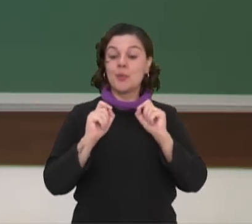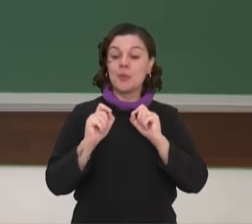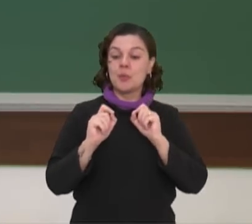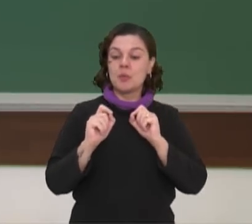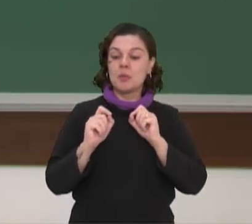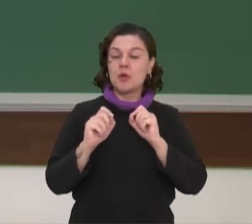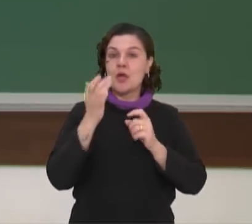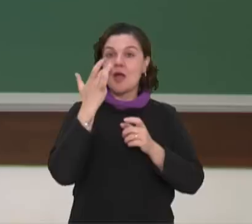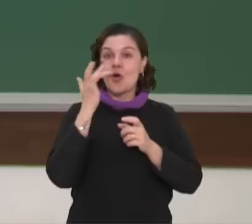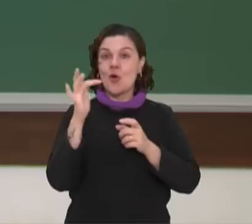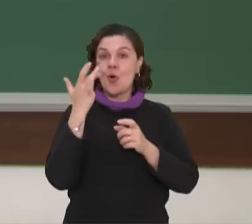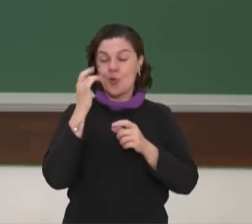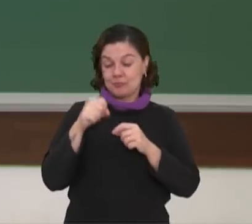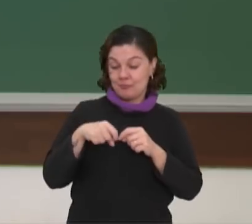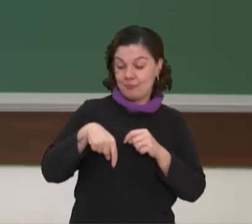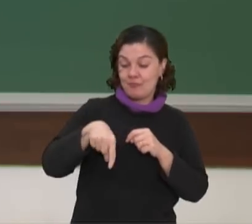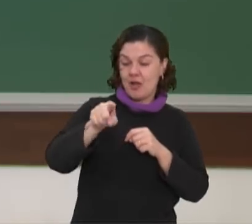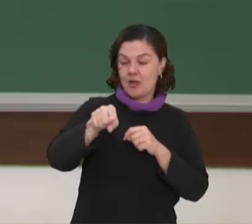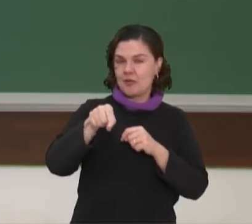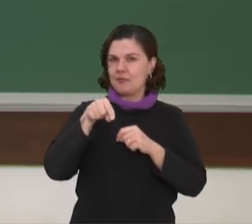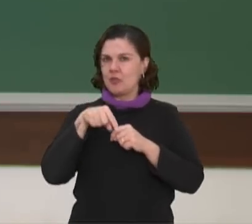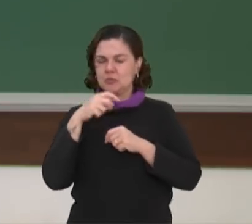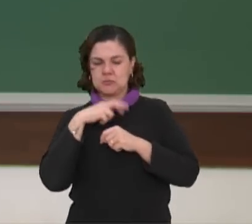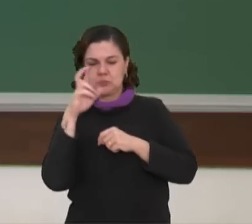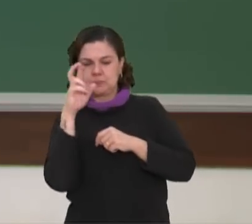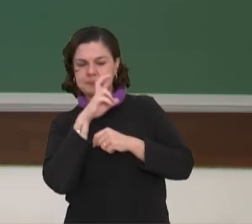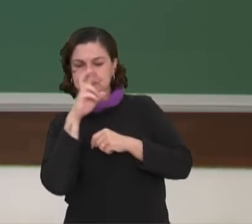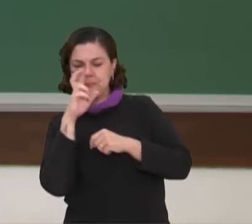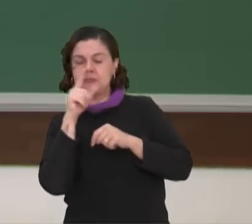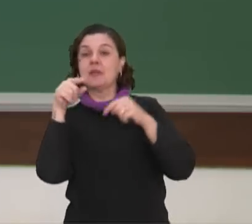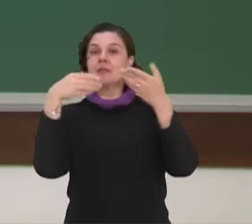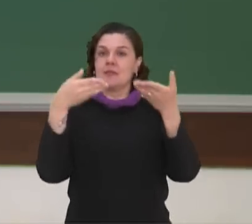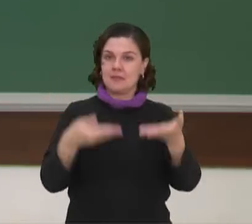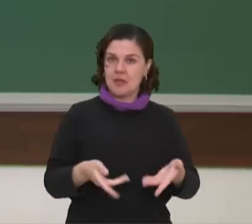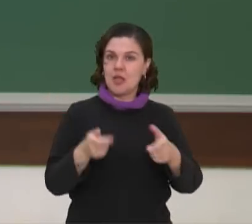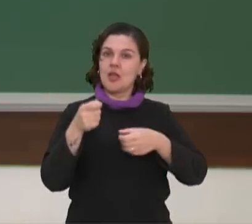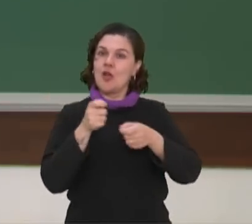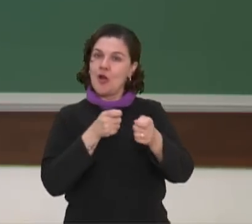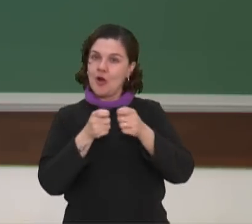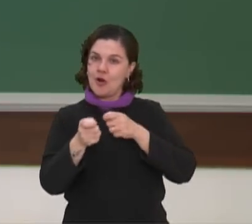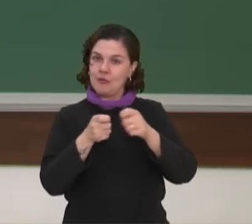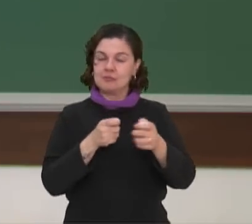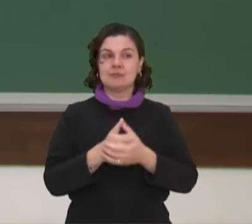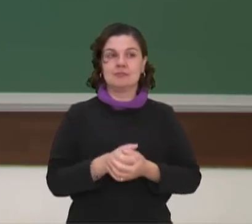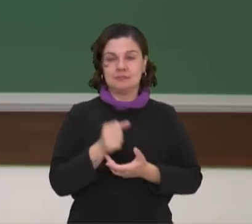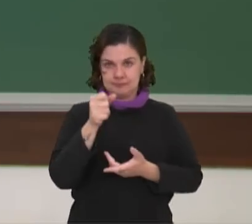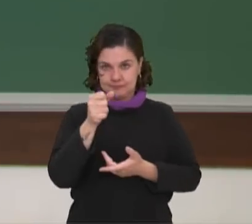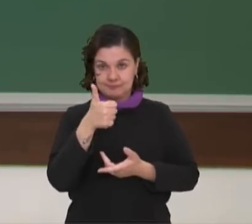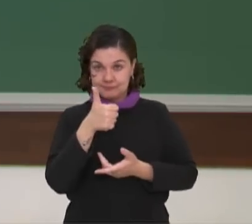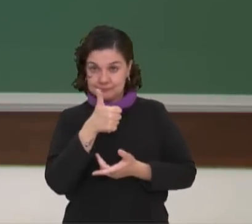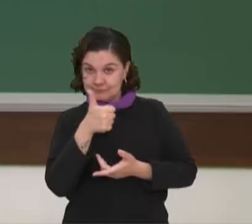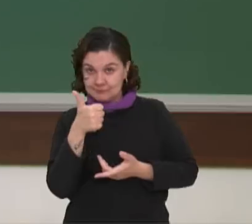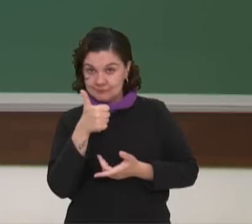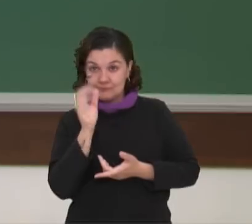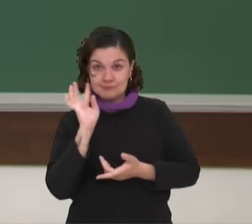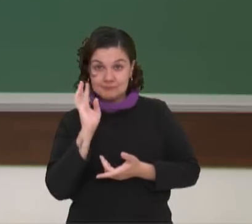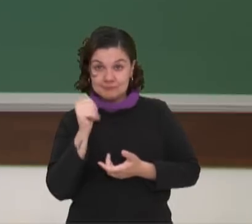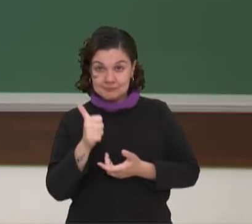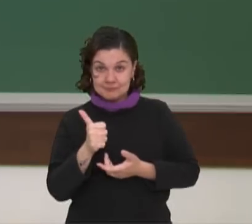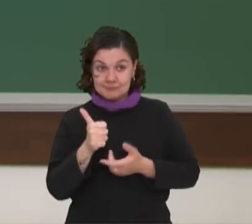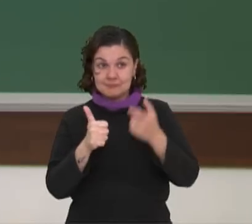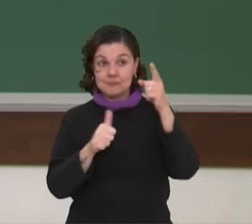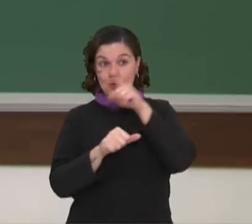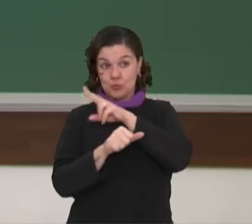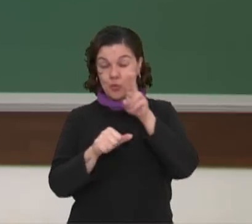controlar esse ouro que estava passando. Então, um posto de fiscalização e controle. Legal?